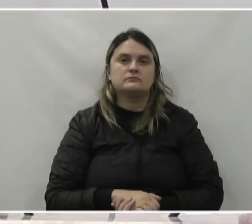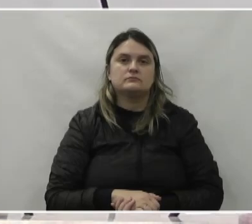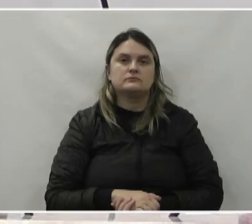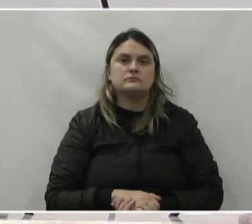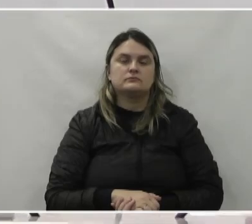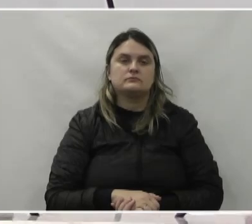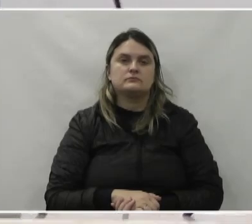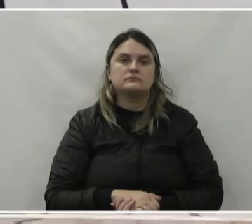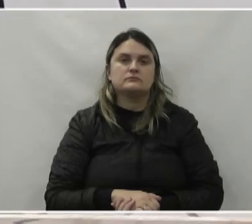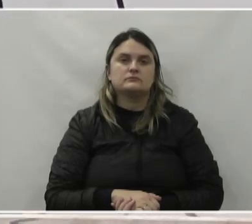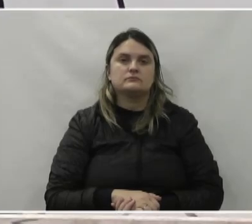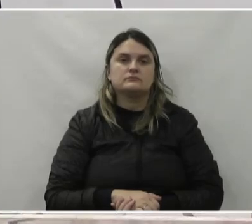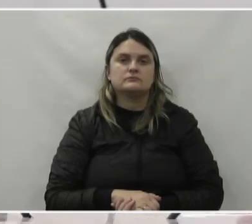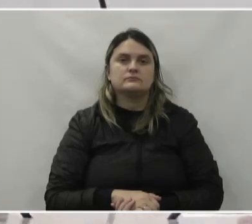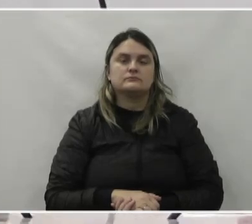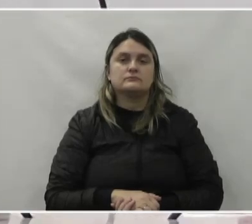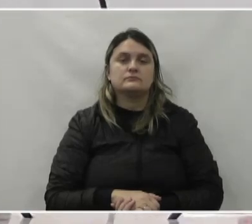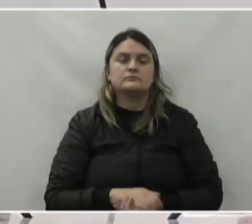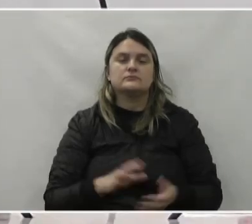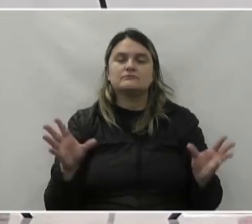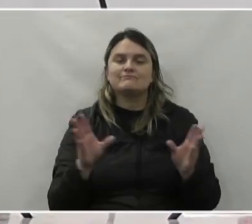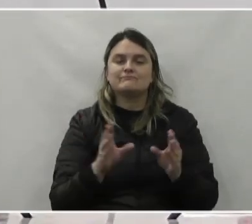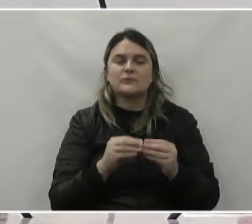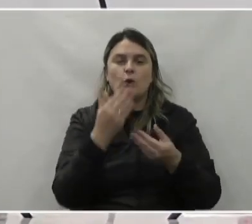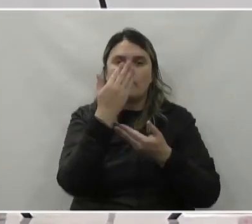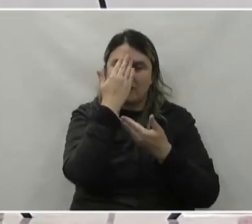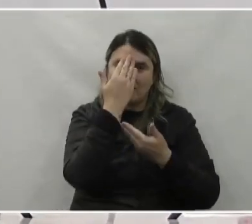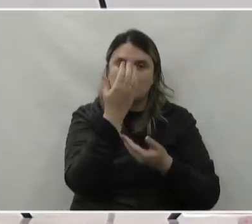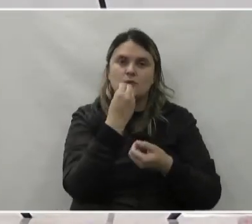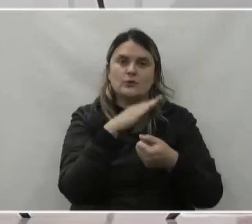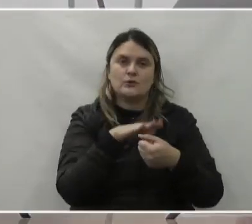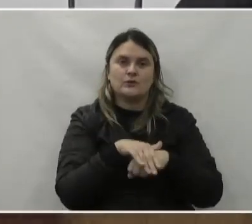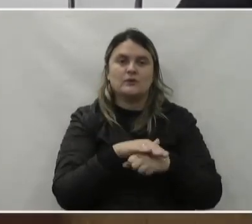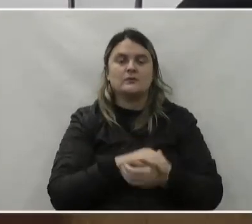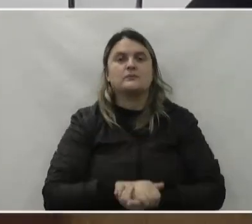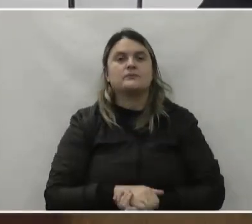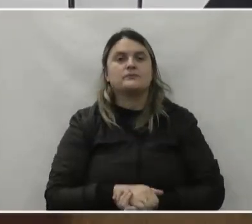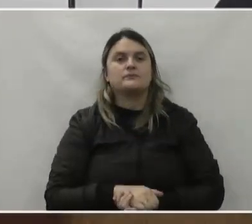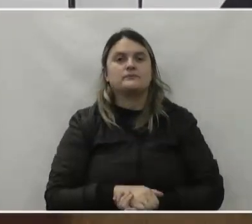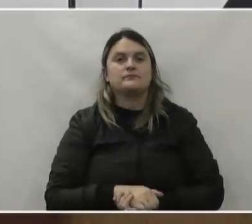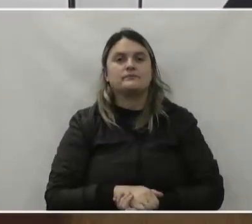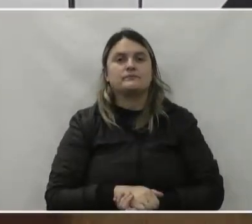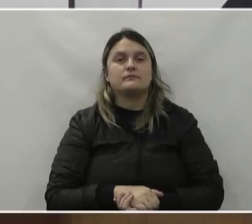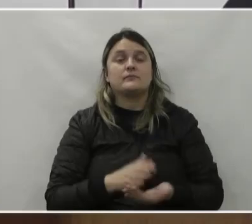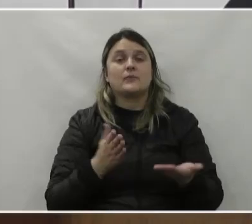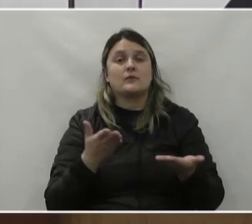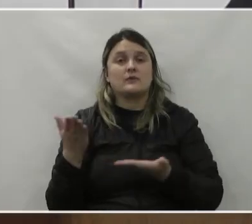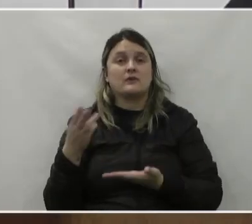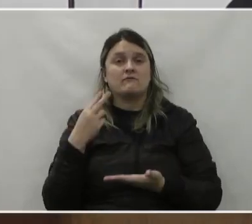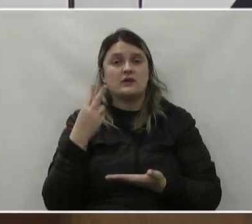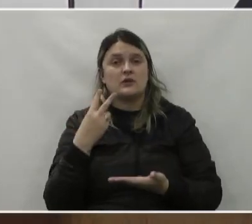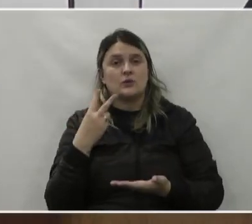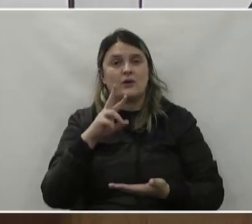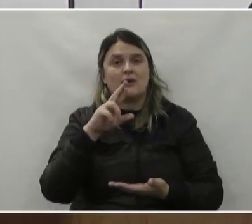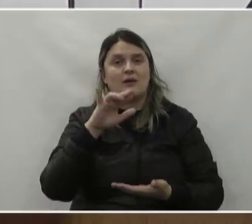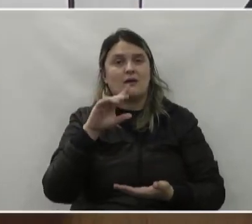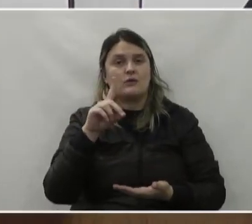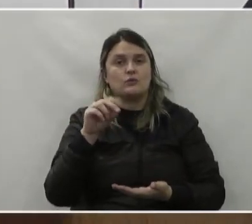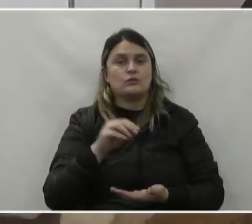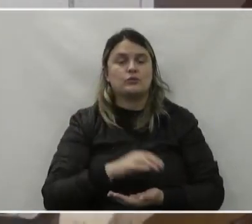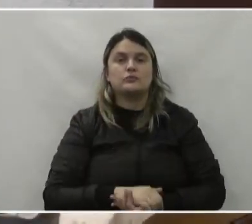do município de União da Vitória. Na noite de hoje seria isso. Muito obrigado. Com a palavra, vereador Ricardo Adriano